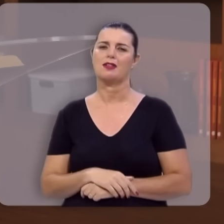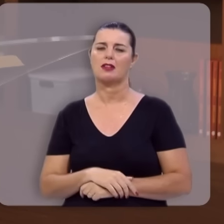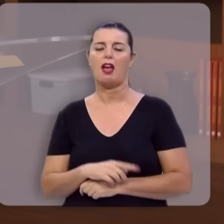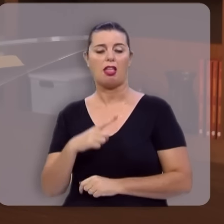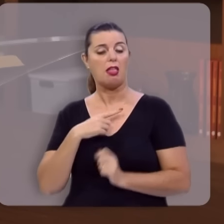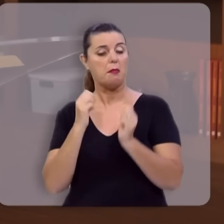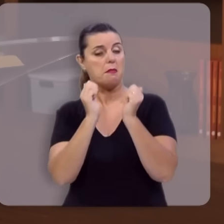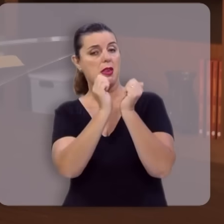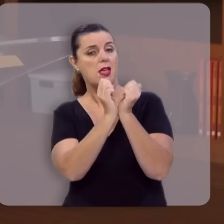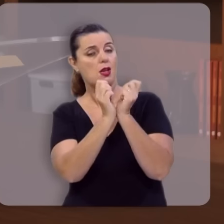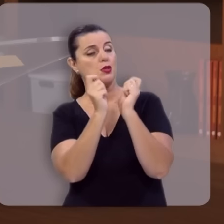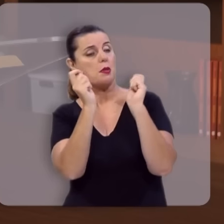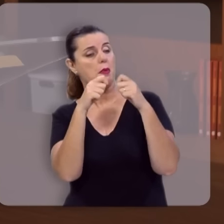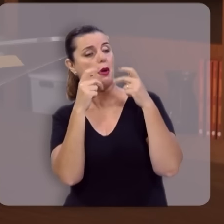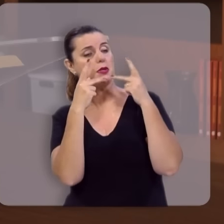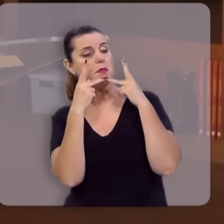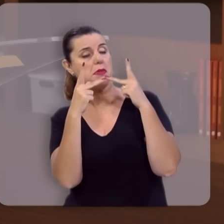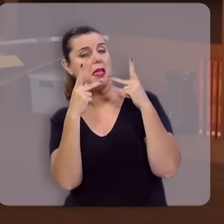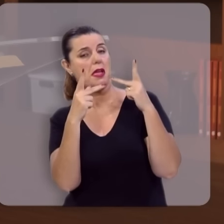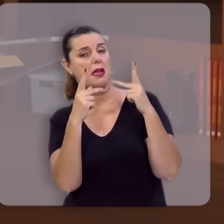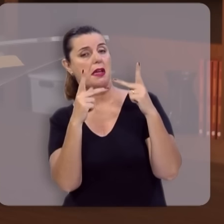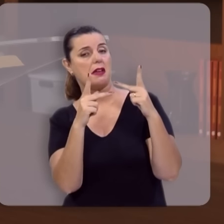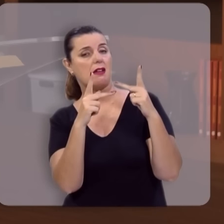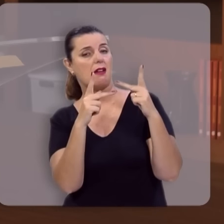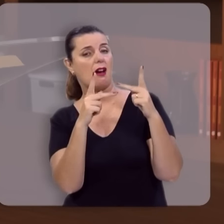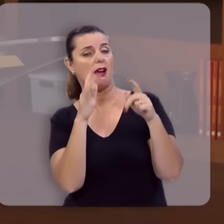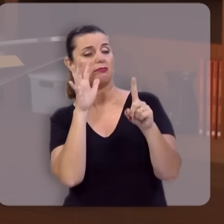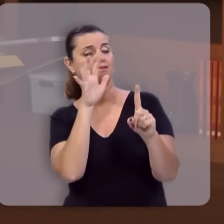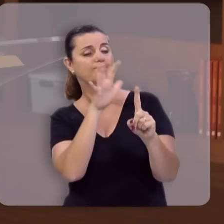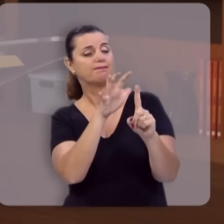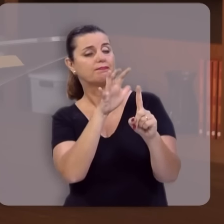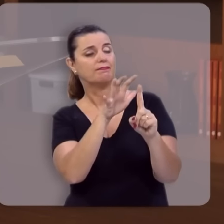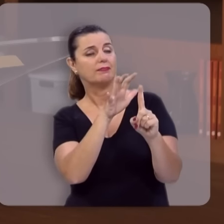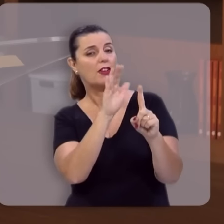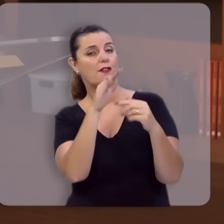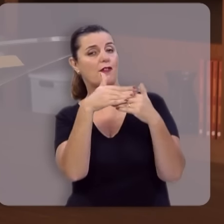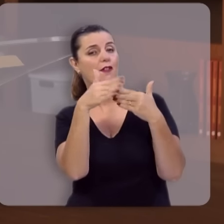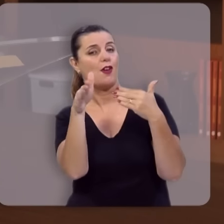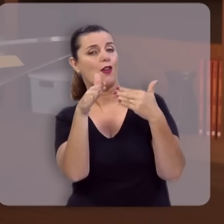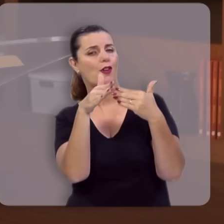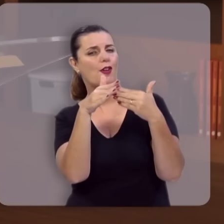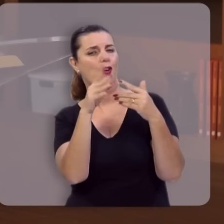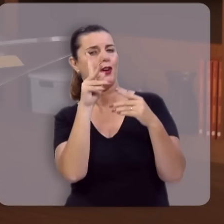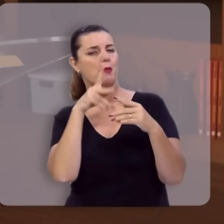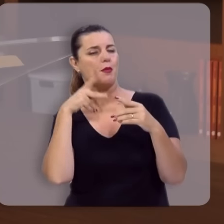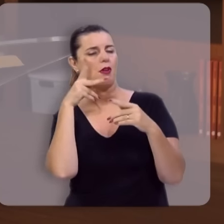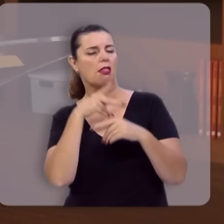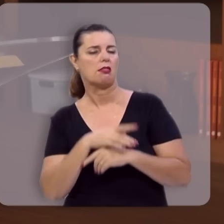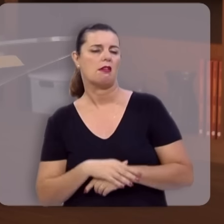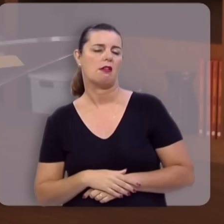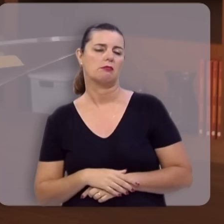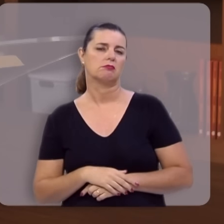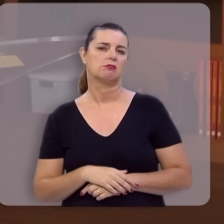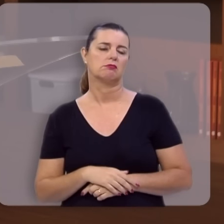que ele estivesse preso, para que ele pudesse influenciar os bastidores políticos do império.